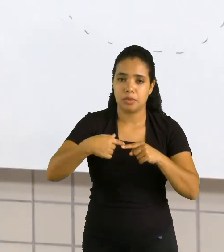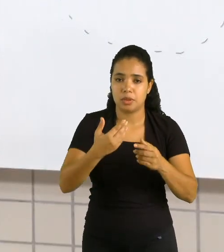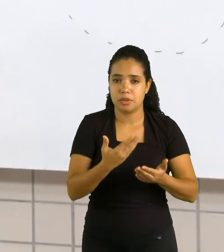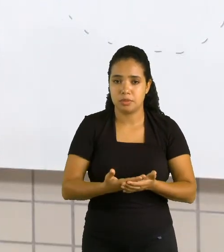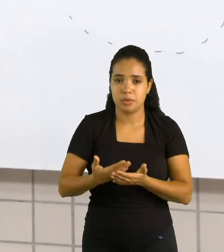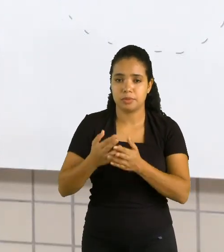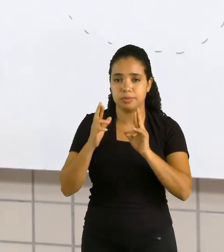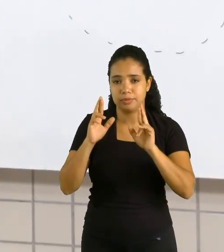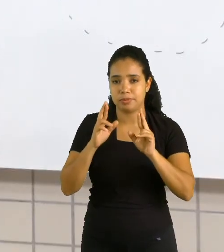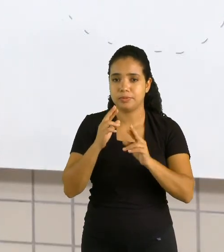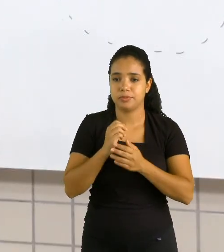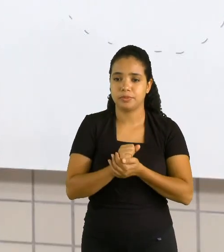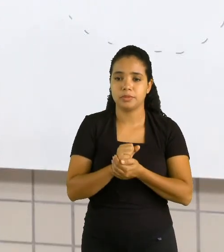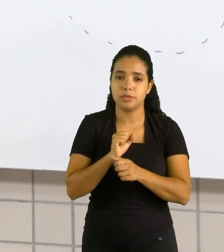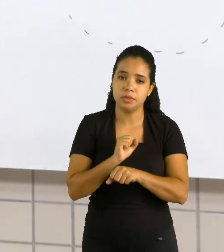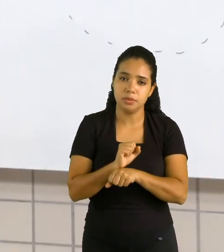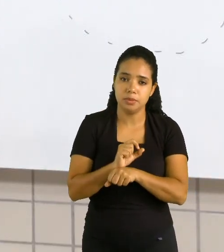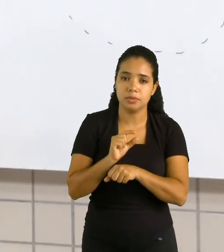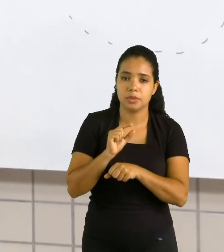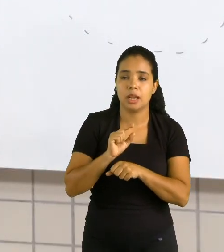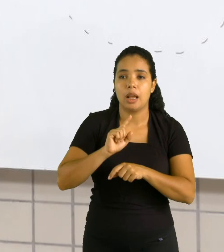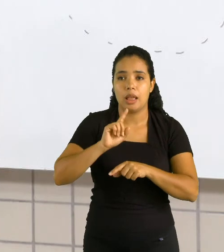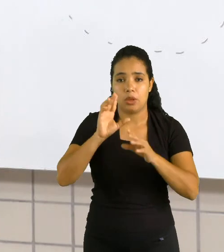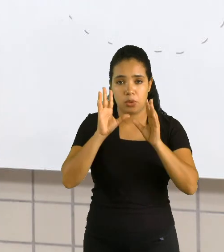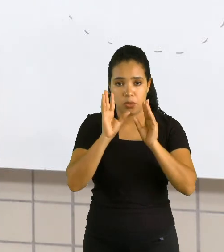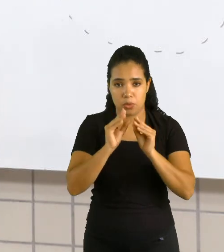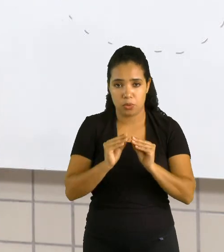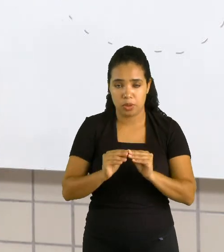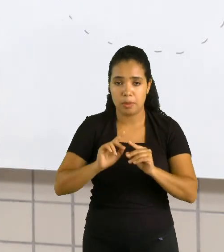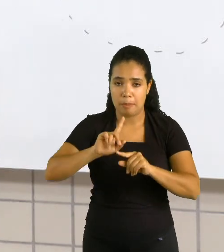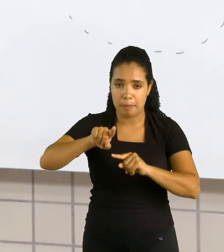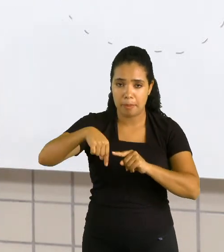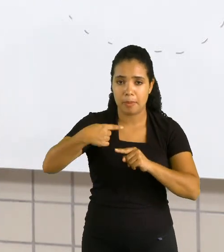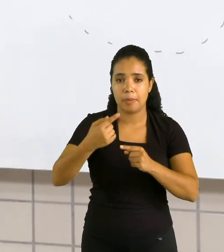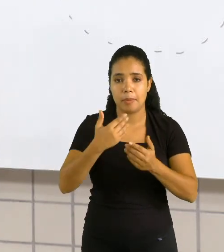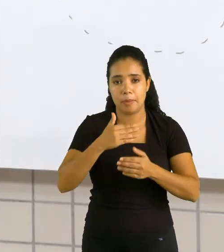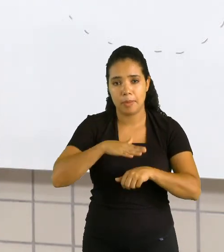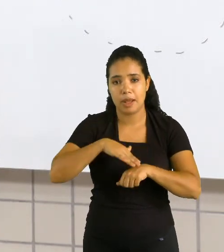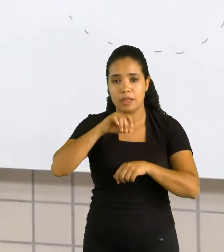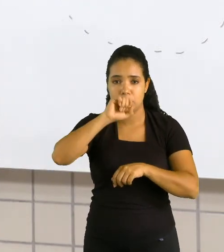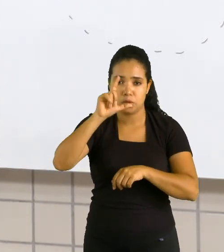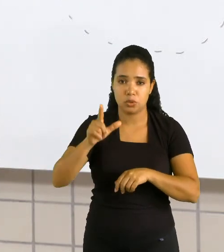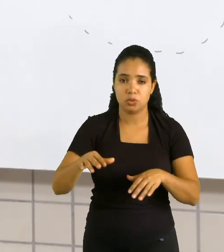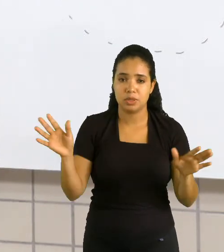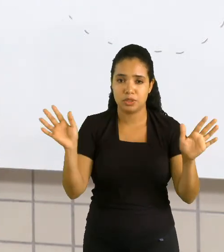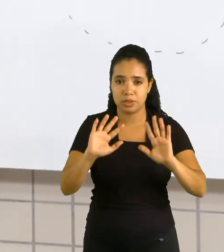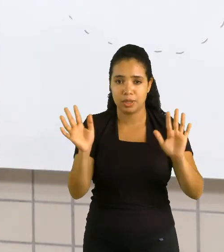estudaremos um pouquinho mais sobre a Lua. Então até a próxima, tchau para vocês.